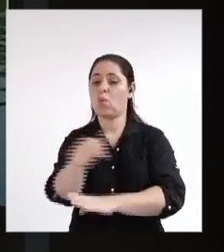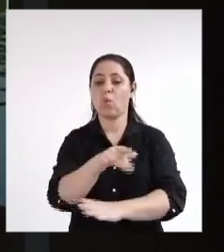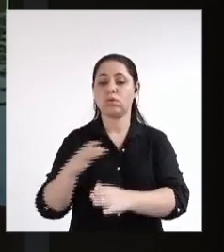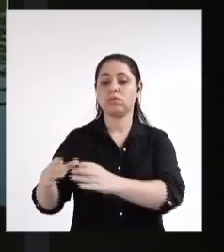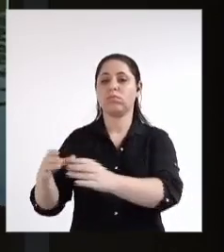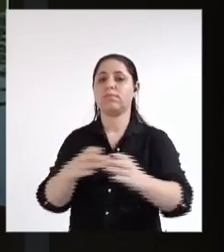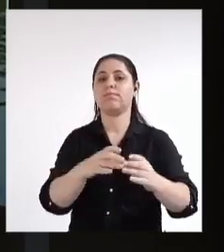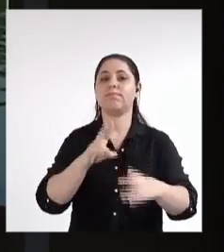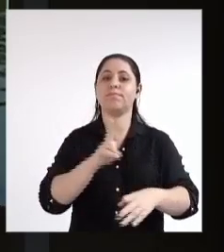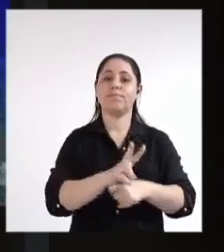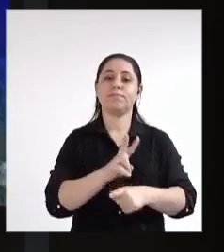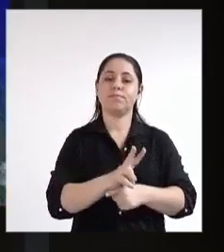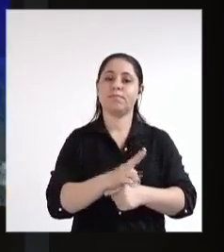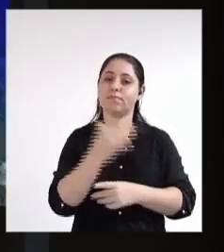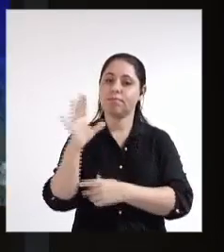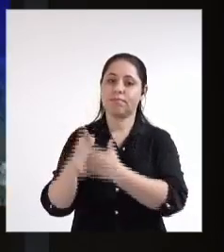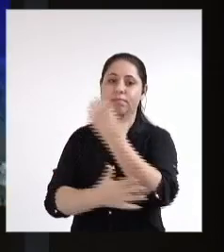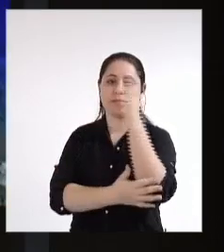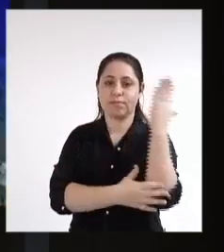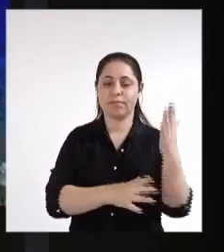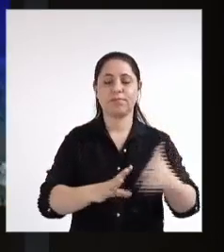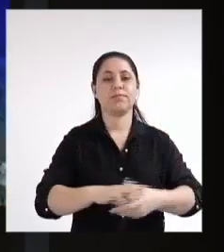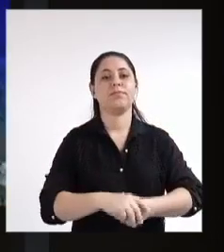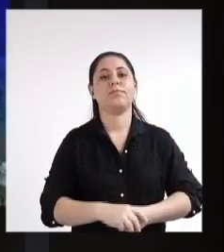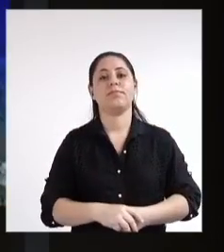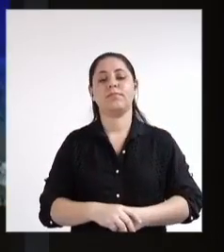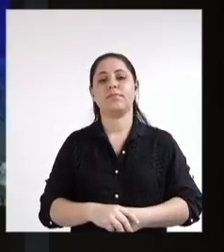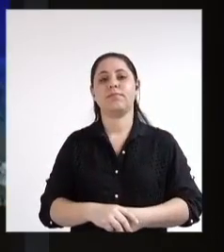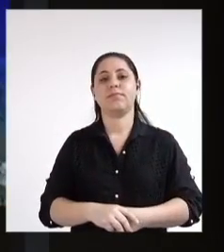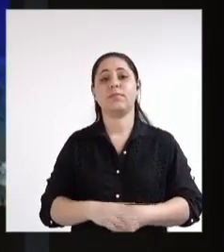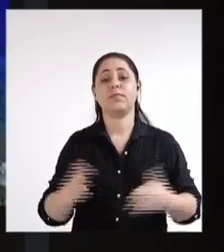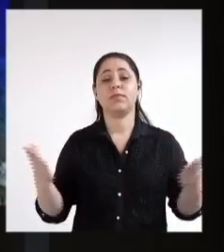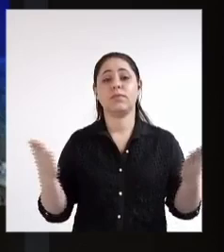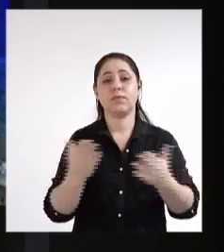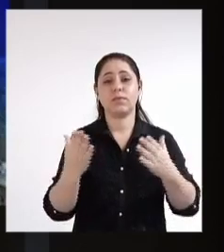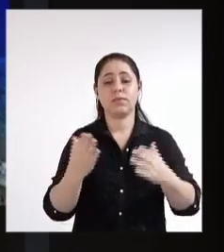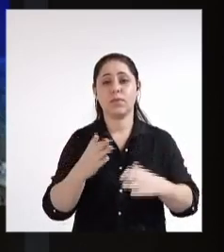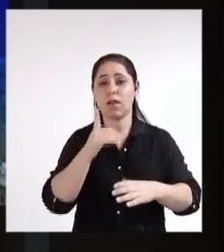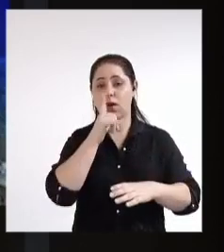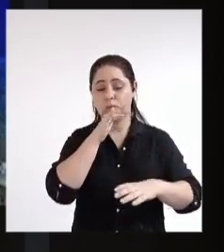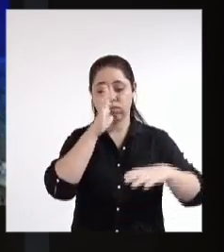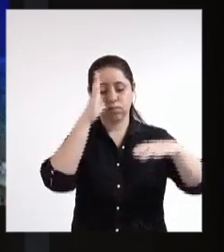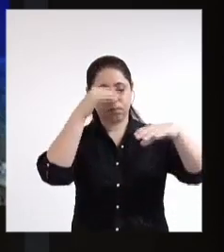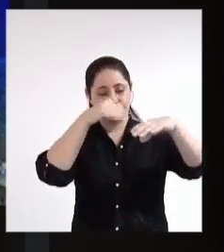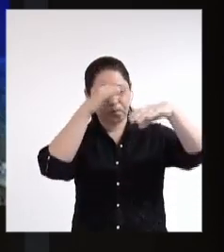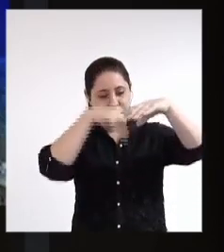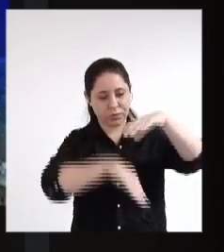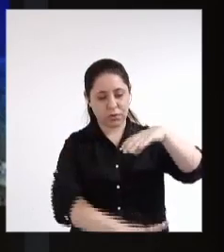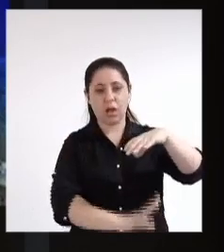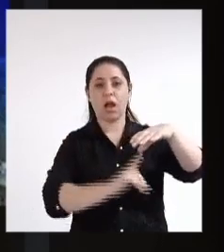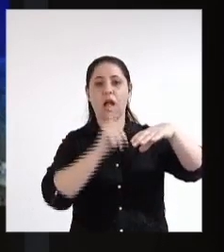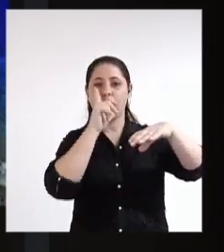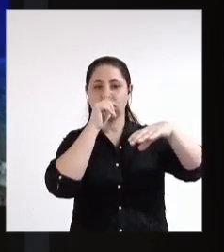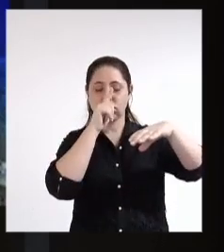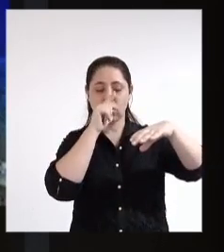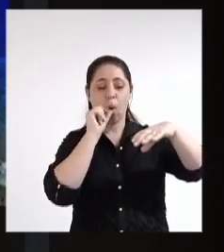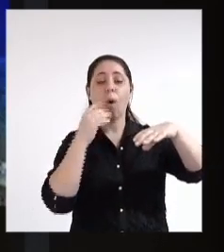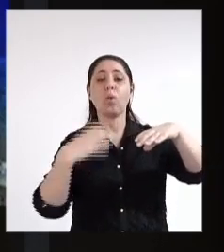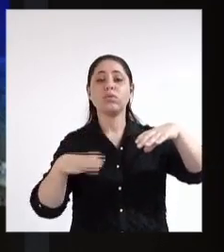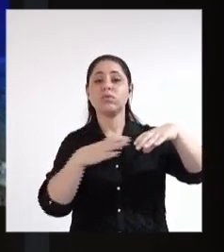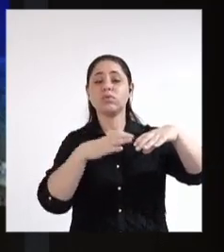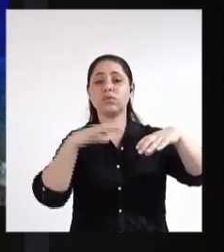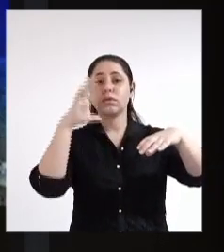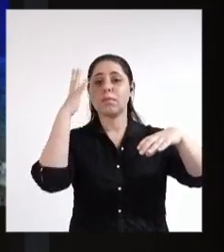tá vamos fazer isso lá monumento natural da gruta do lago azul é município de bonito